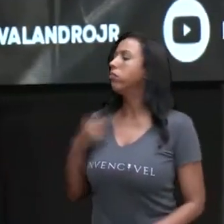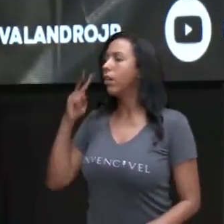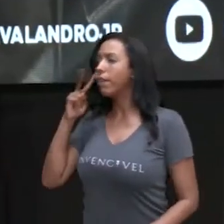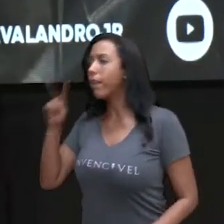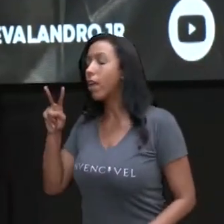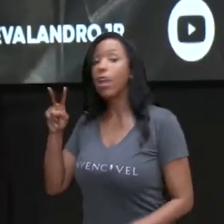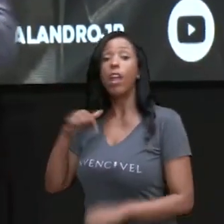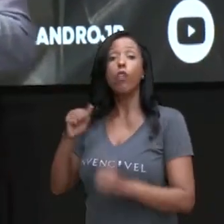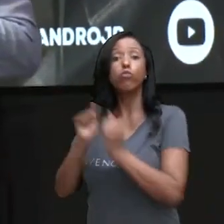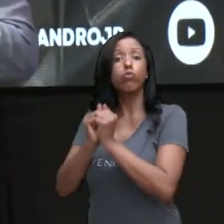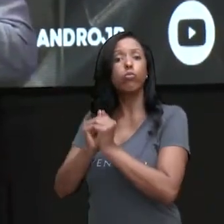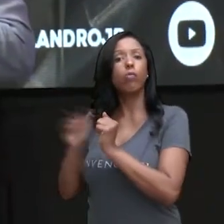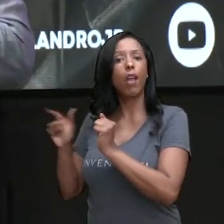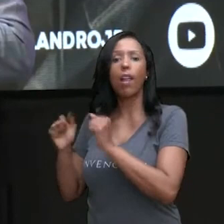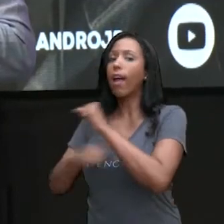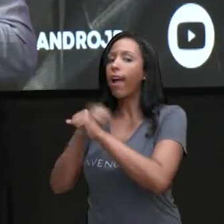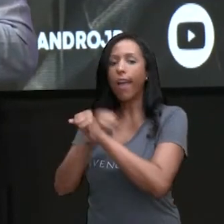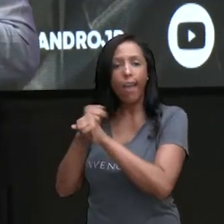eu já sei se gostou ou não gostou.